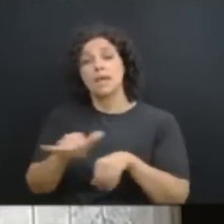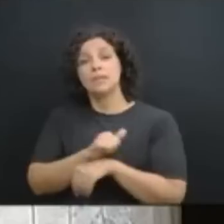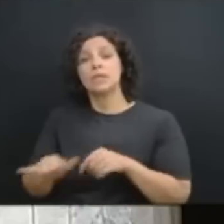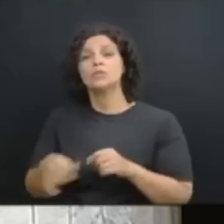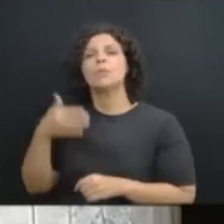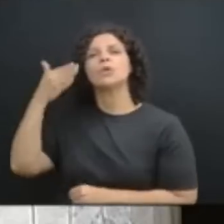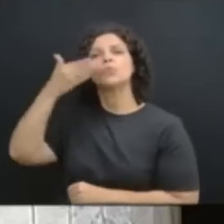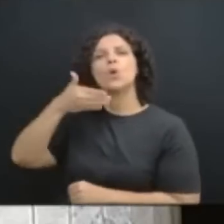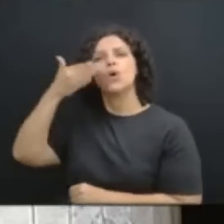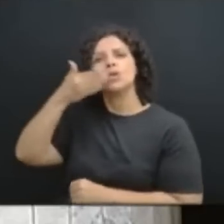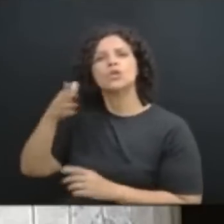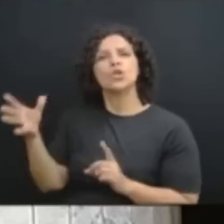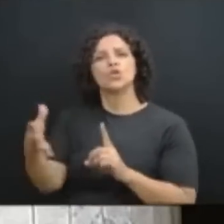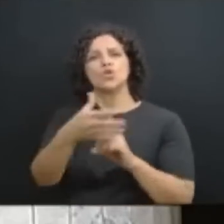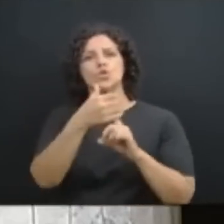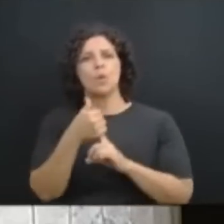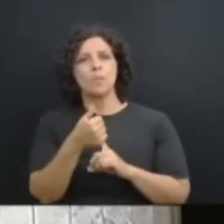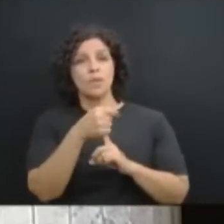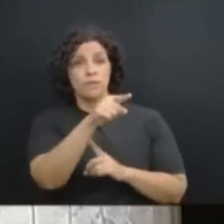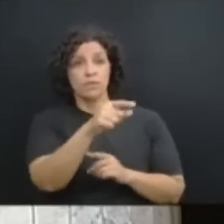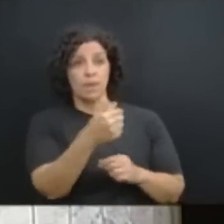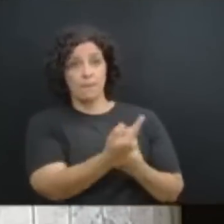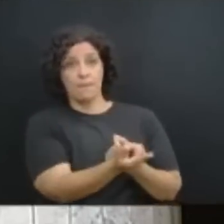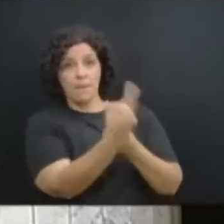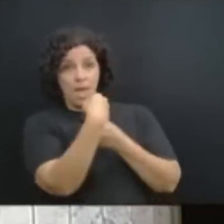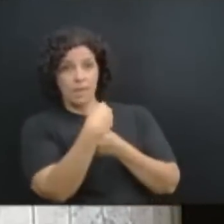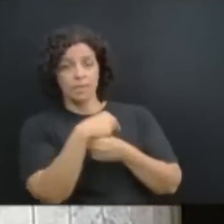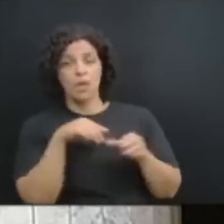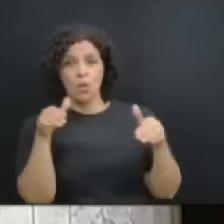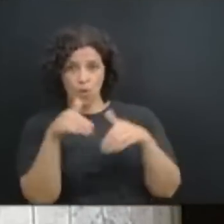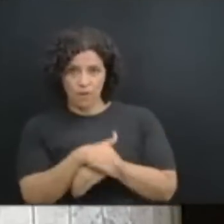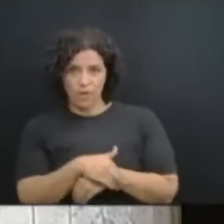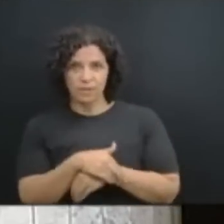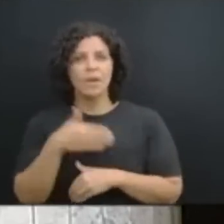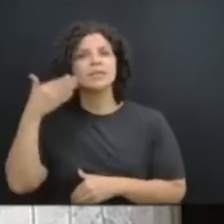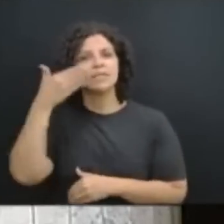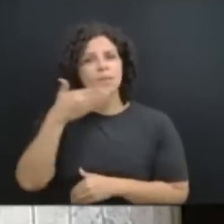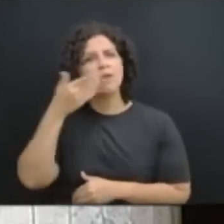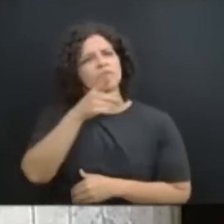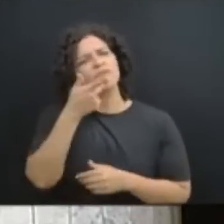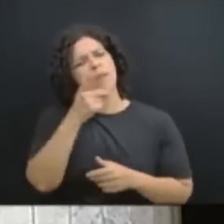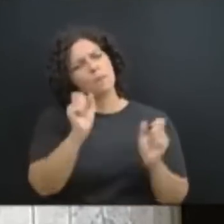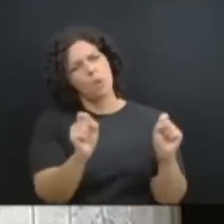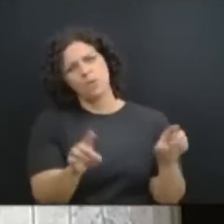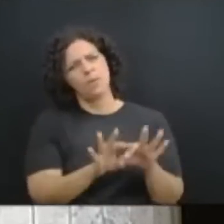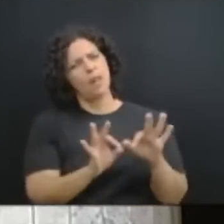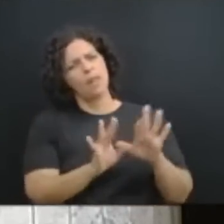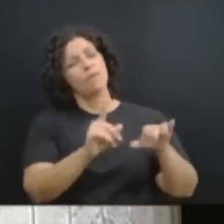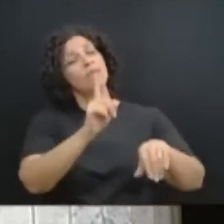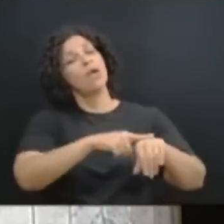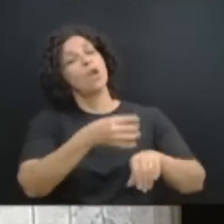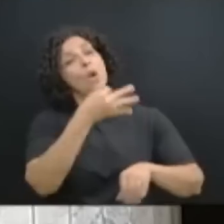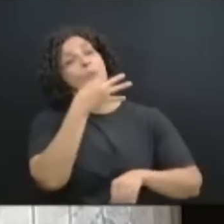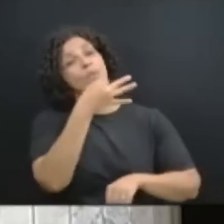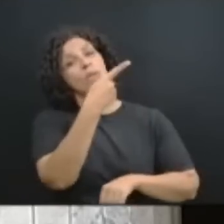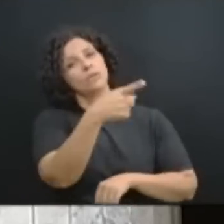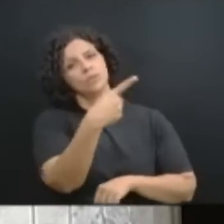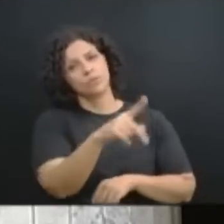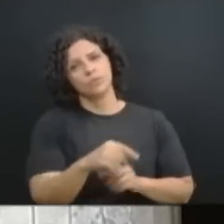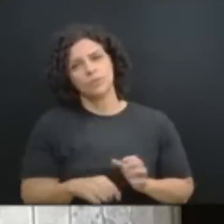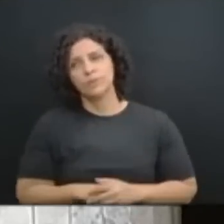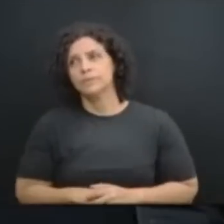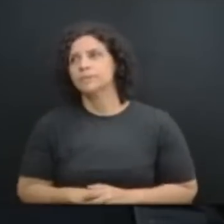de uma política de domínio e covardia. Mas na palavra, o senhor também pode falar, quando for a sua hora. Tá